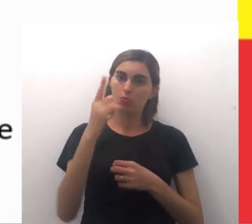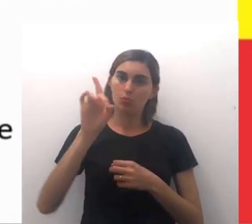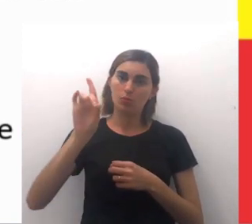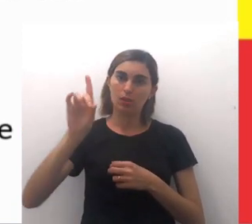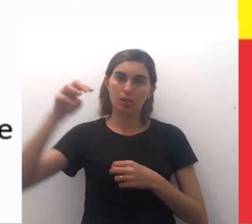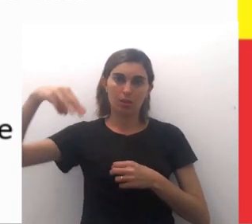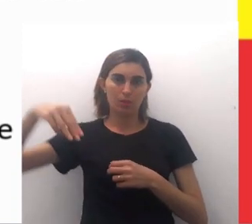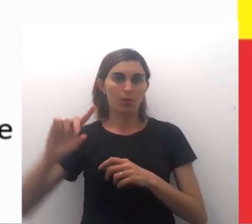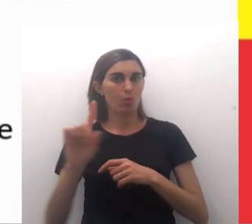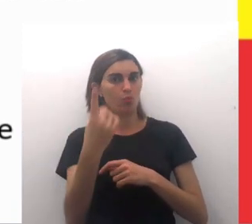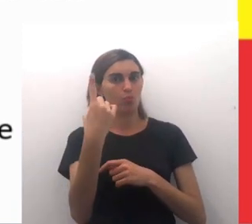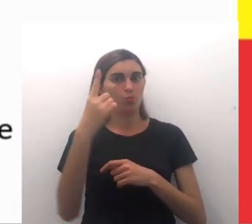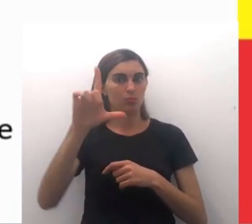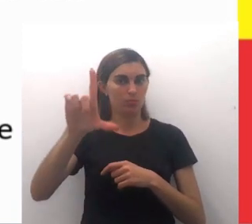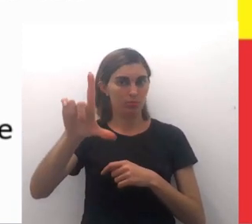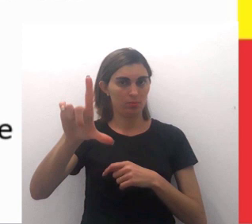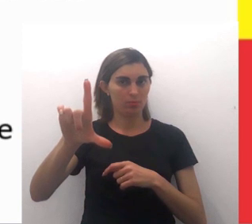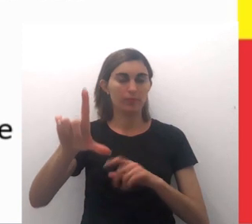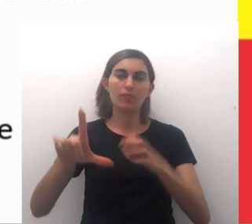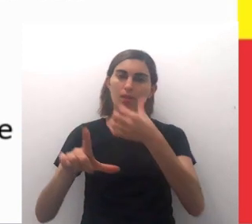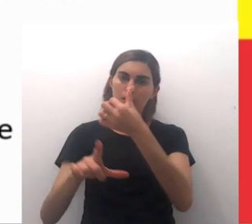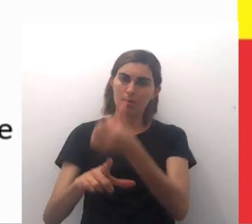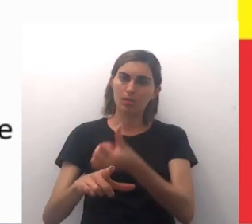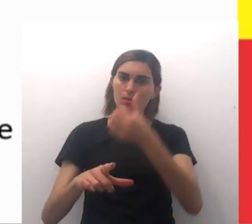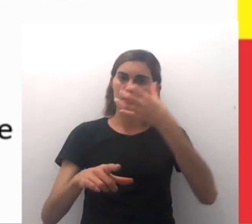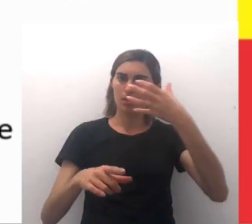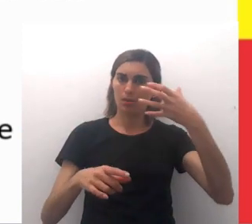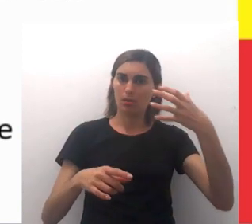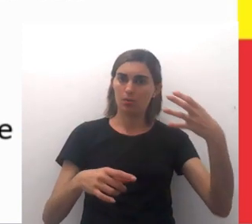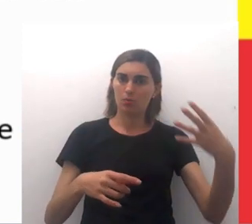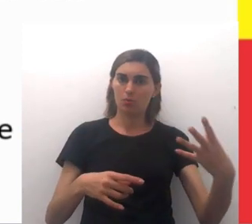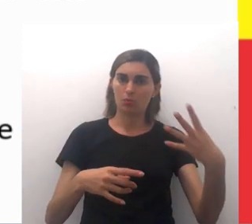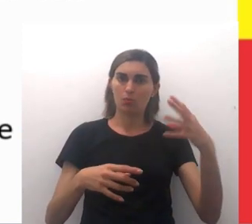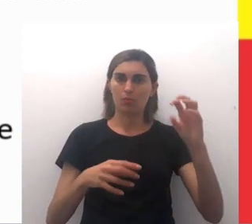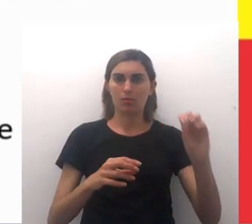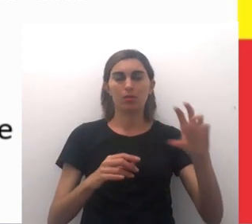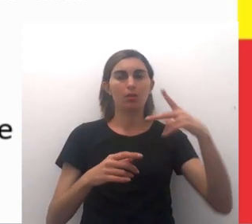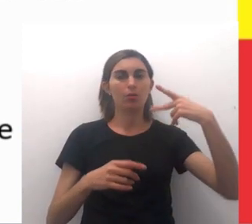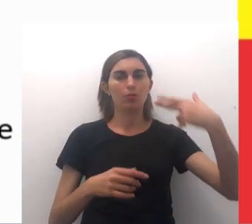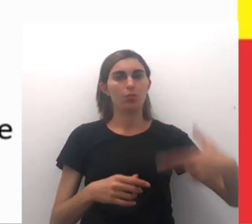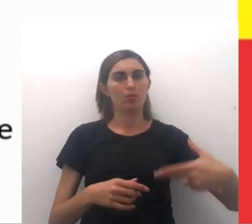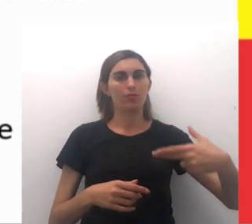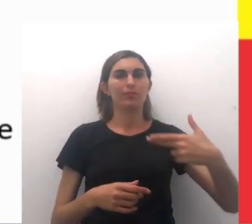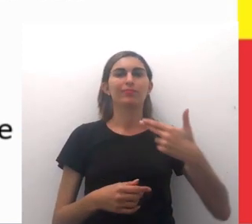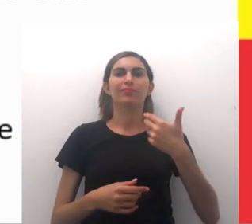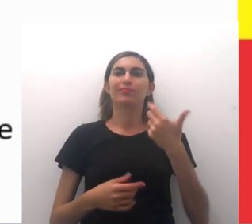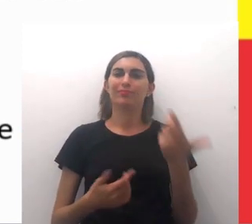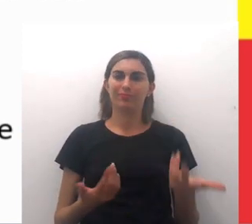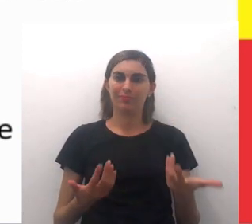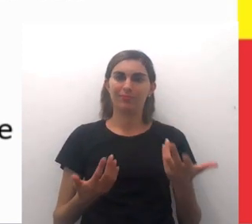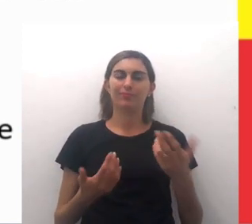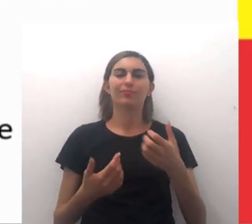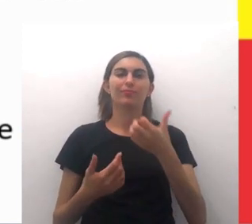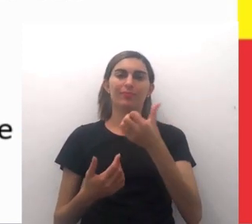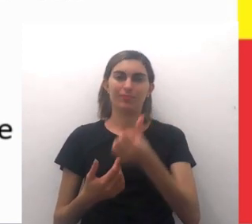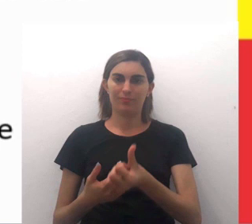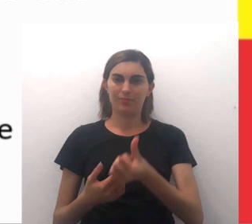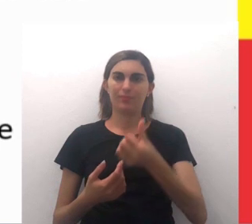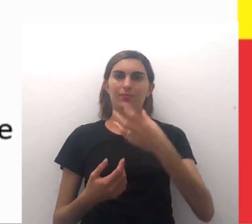1 decímetro cúbico é 1 litro, 640 decímetro cúbico é igual a isso